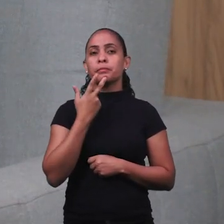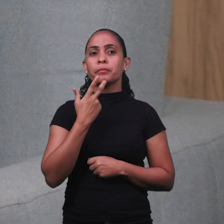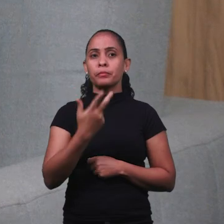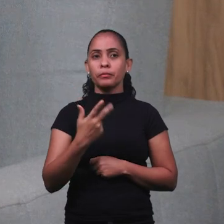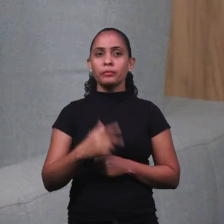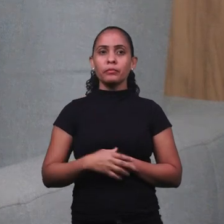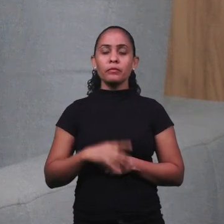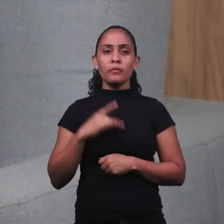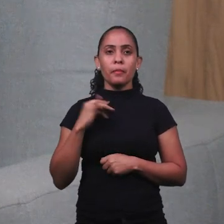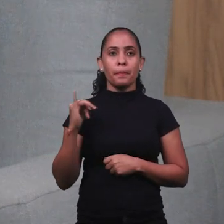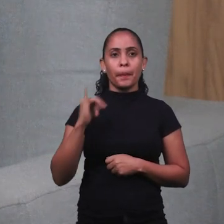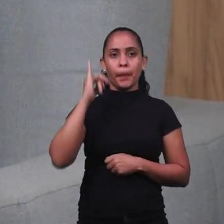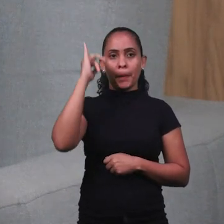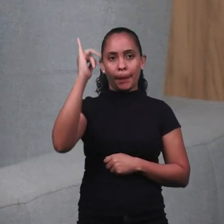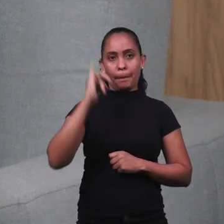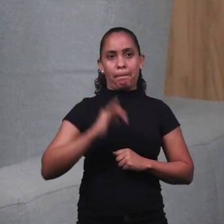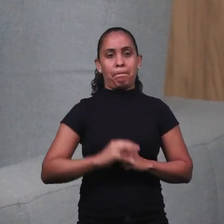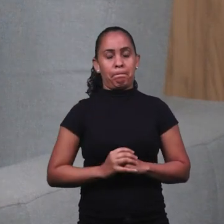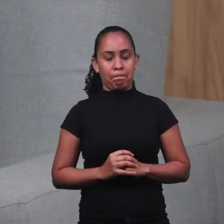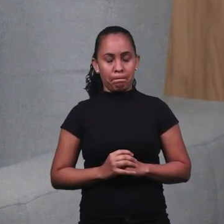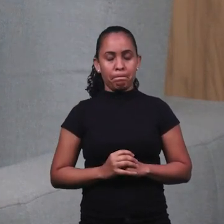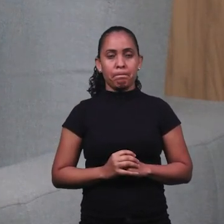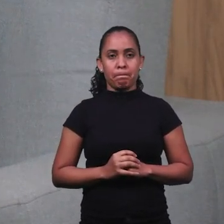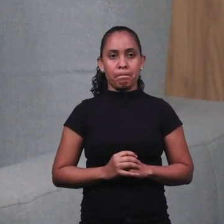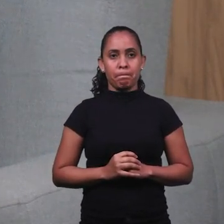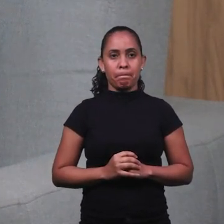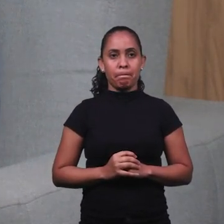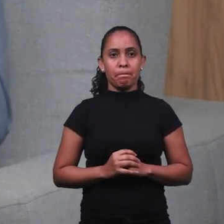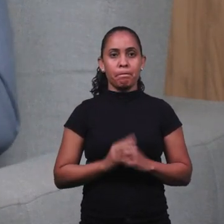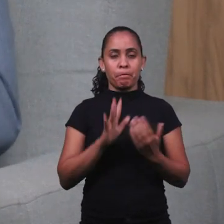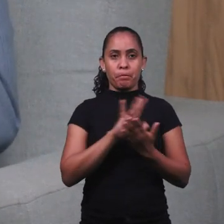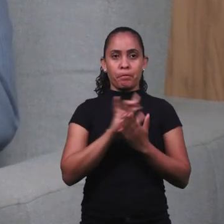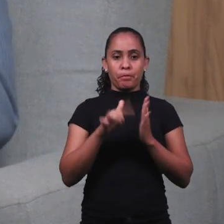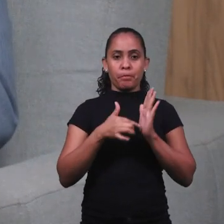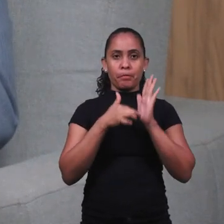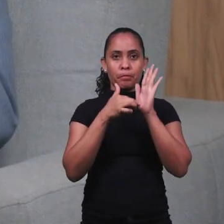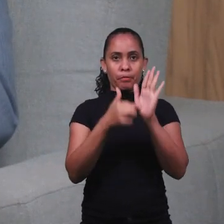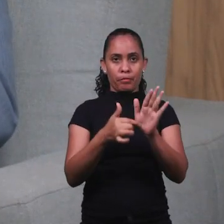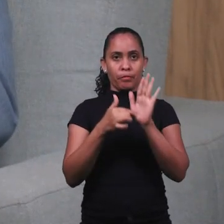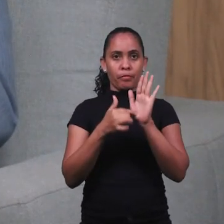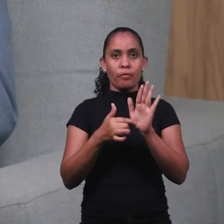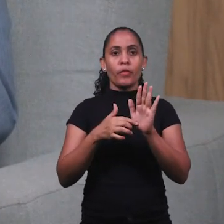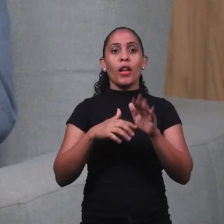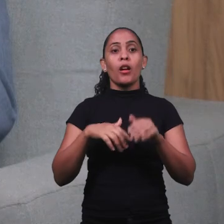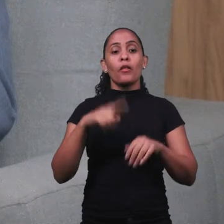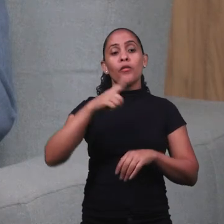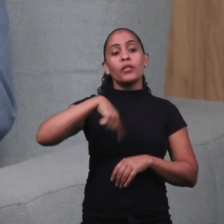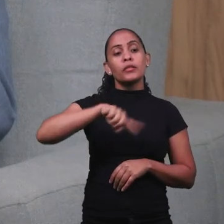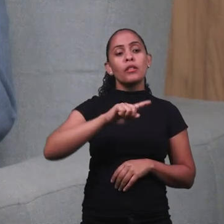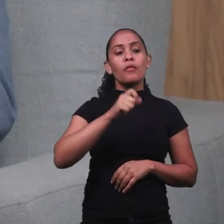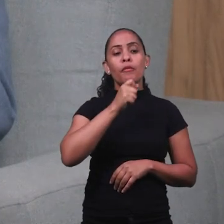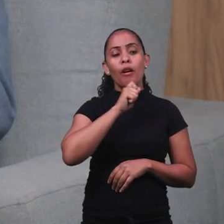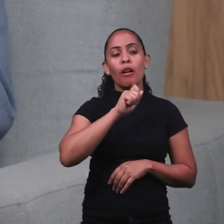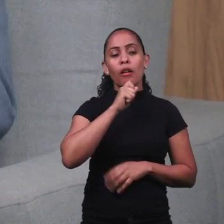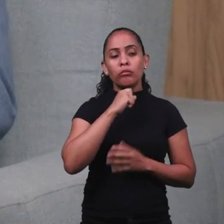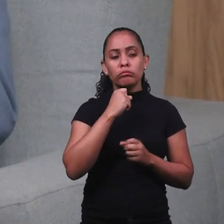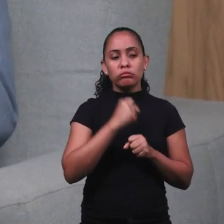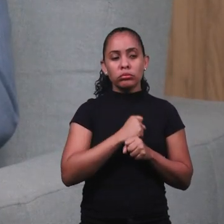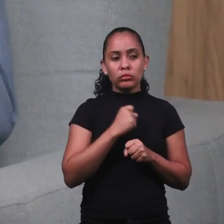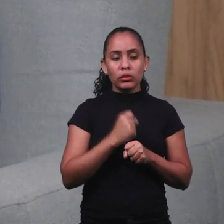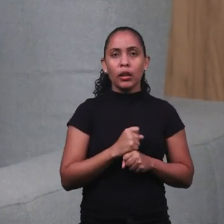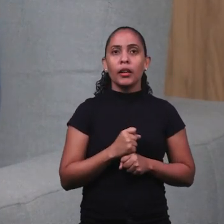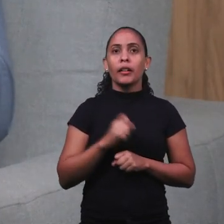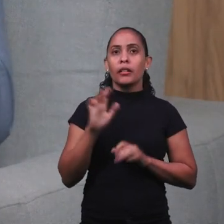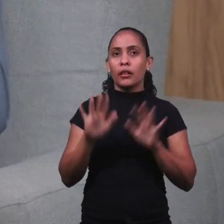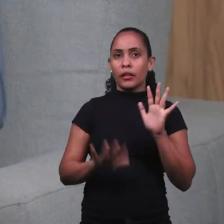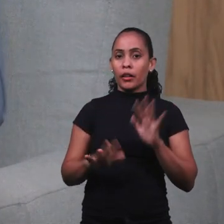de algo tão importante, né? Ainda que a palavra esteja direcionando aqui, que quando fores velho, vai fazer isso. Não quer